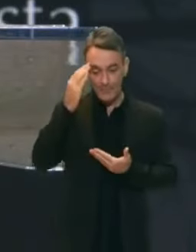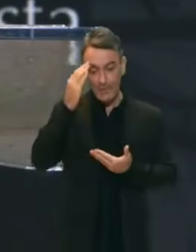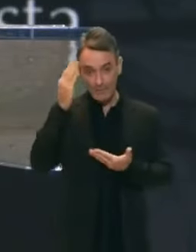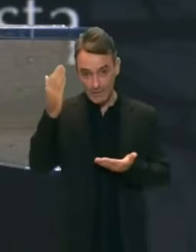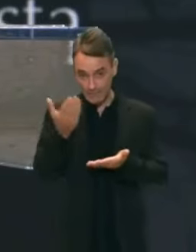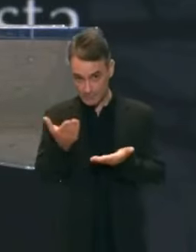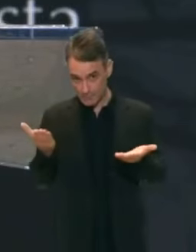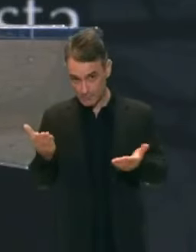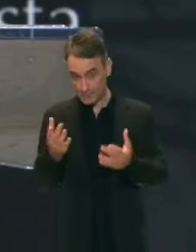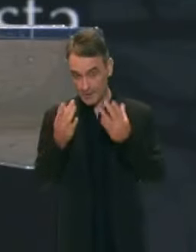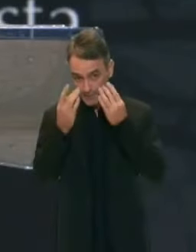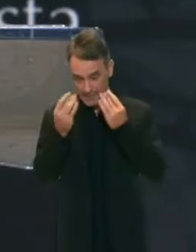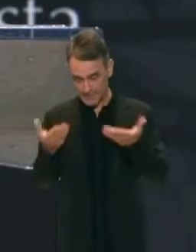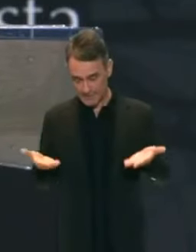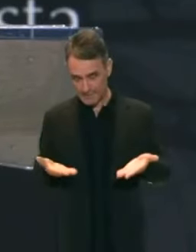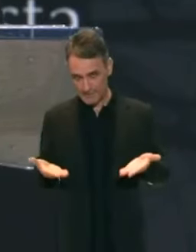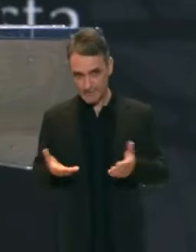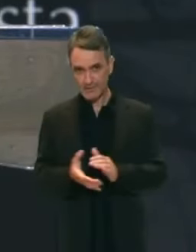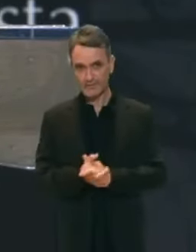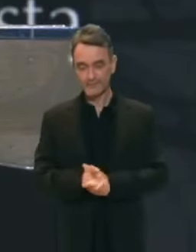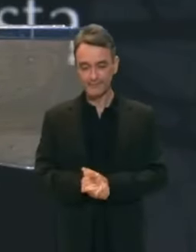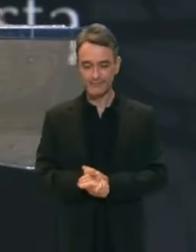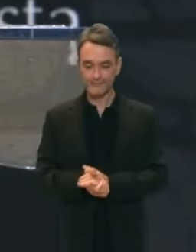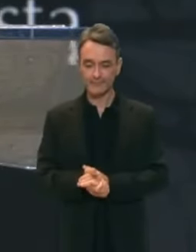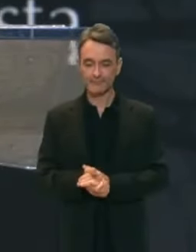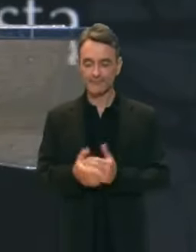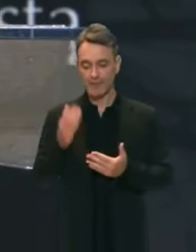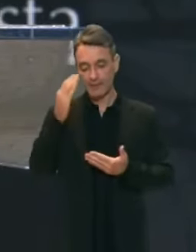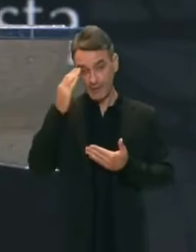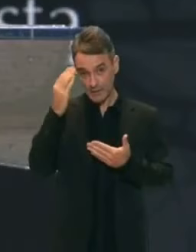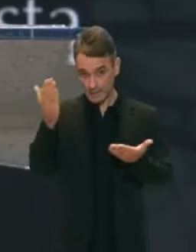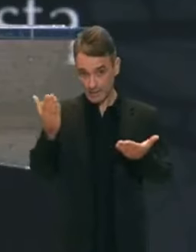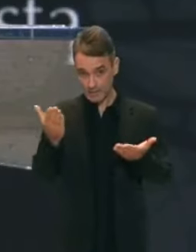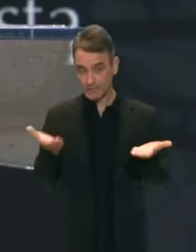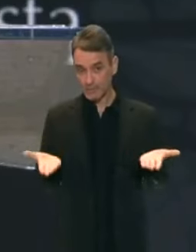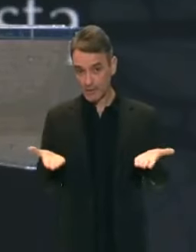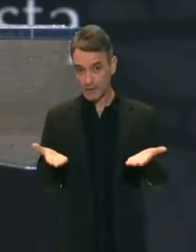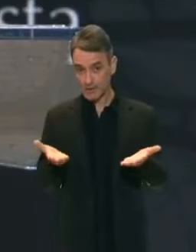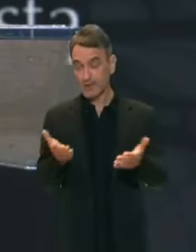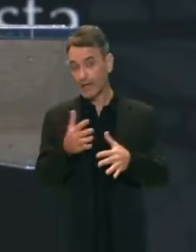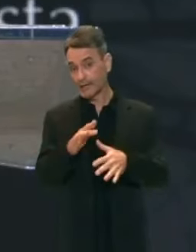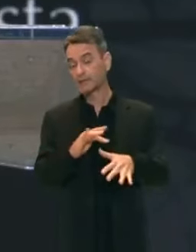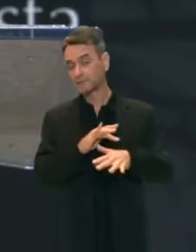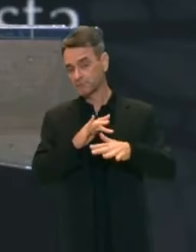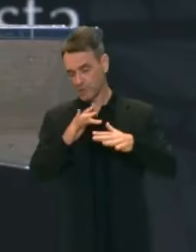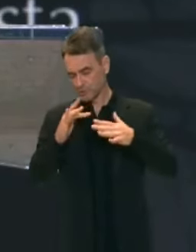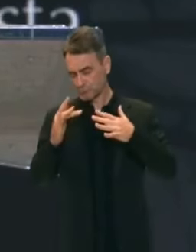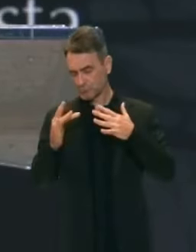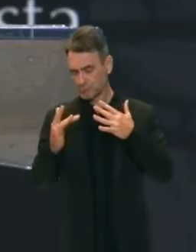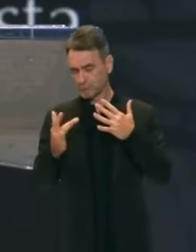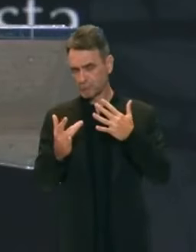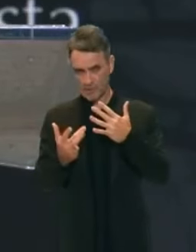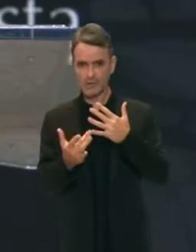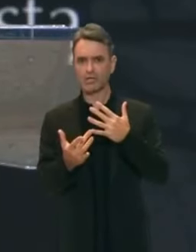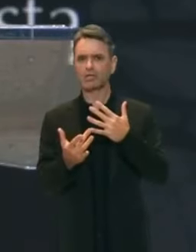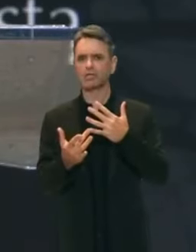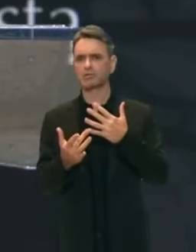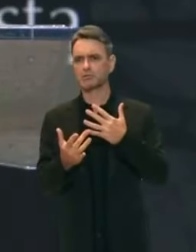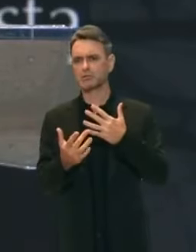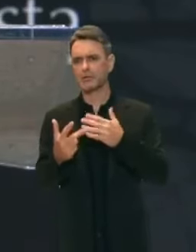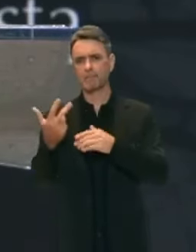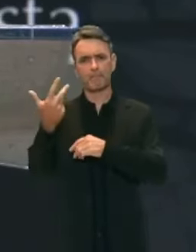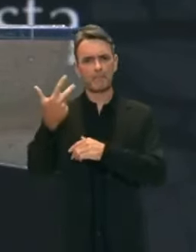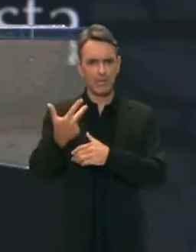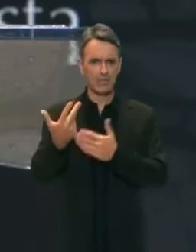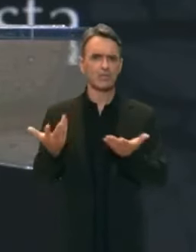pela sua presença hoje aqui. Muito obrigado por você que se conectou conosco, que está aí do outro lado